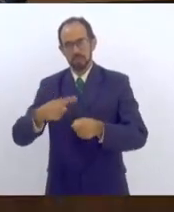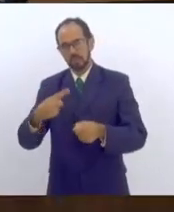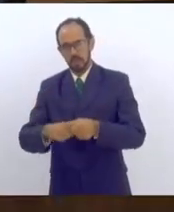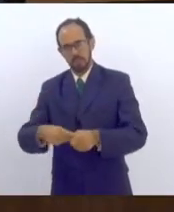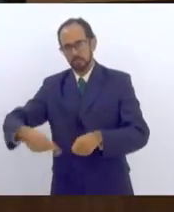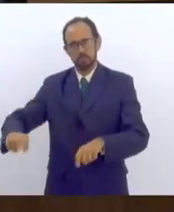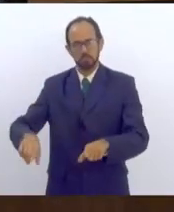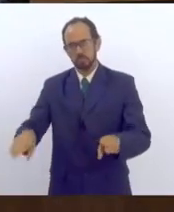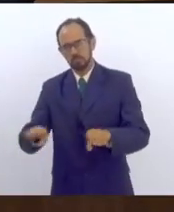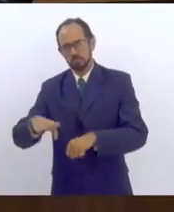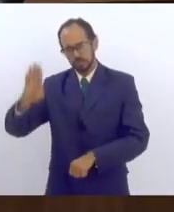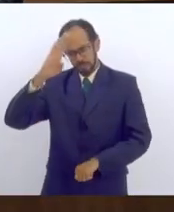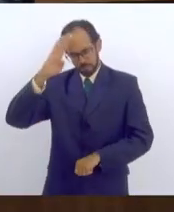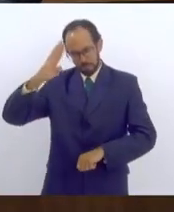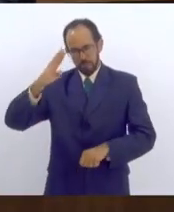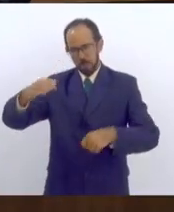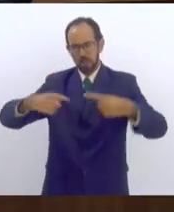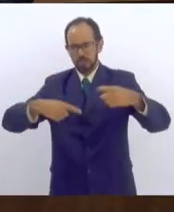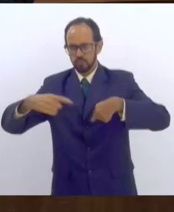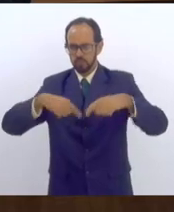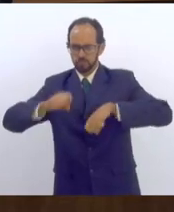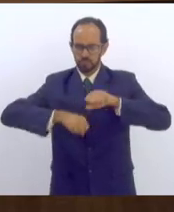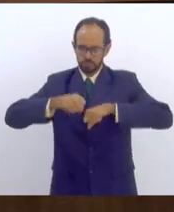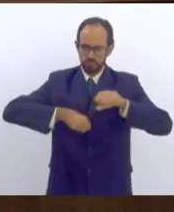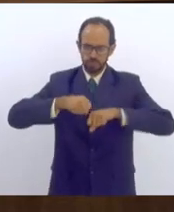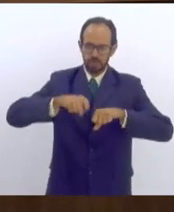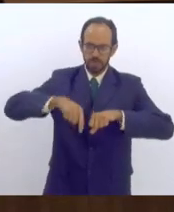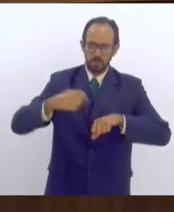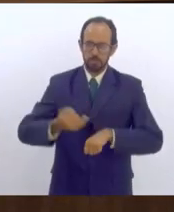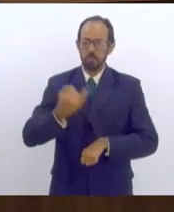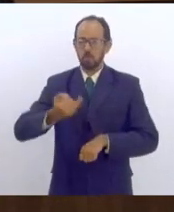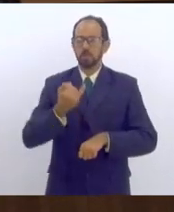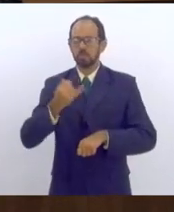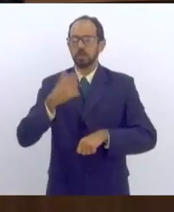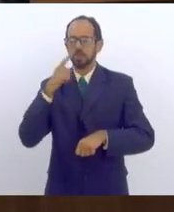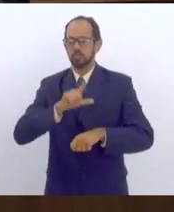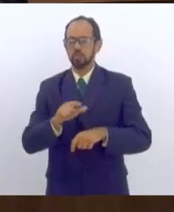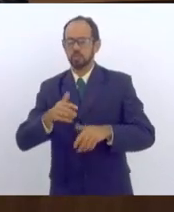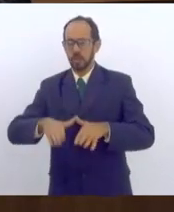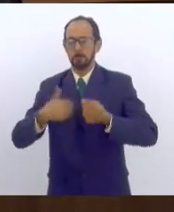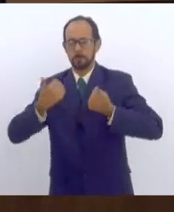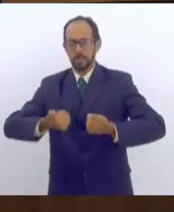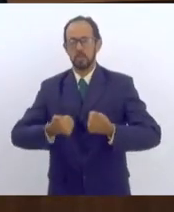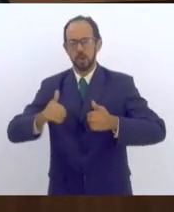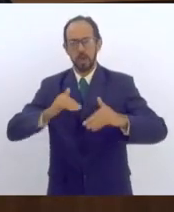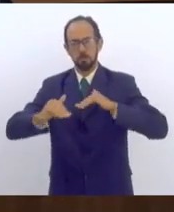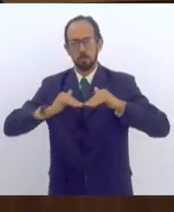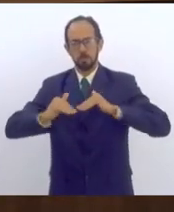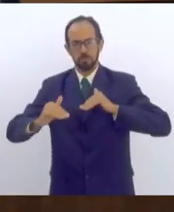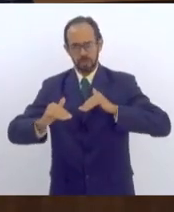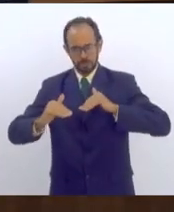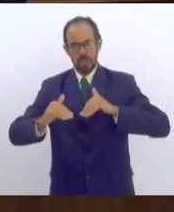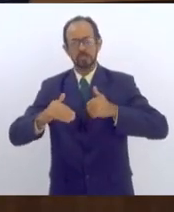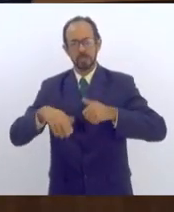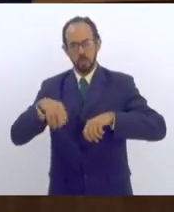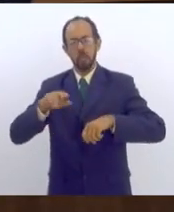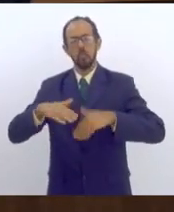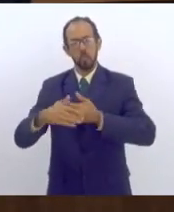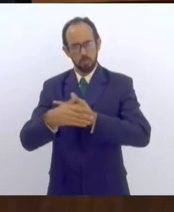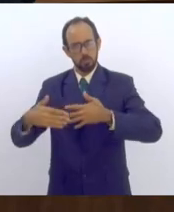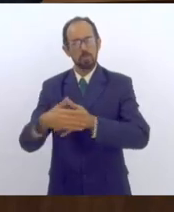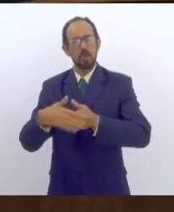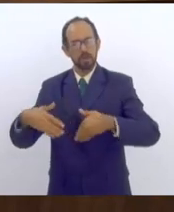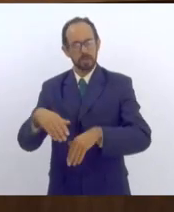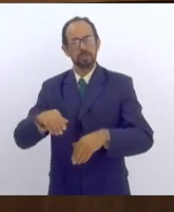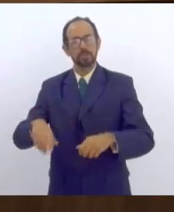mais nas ciclovias, que são tão importantes para que a gente possa aprimorar a mobilidade urbana no município de São Gonçalo e também no estado do Rio de